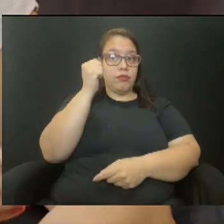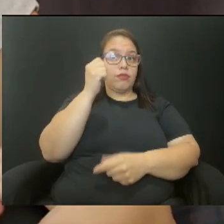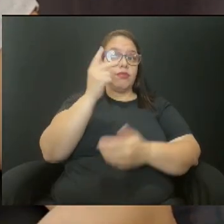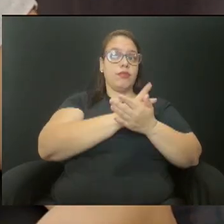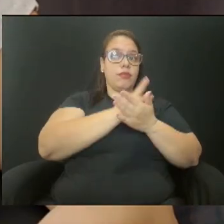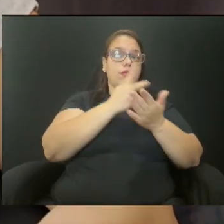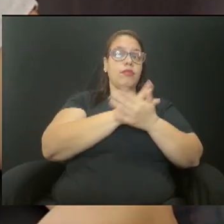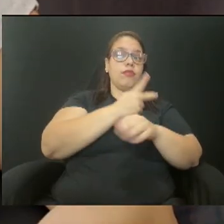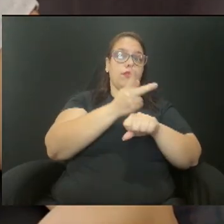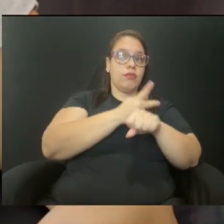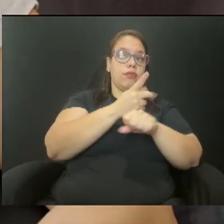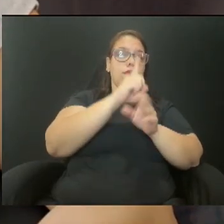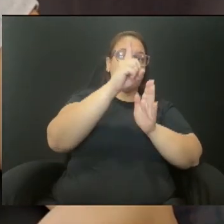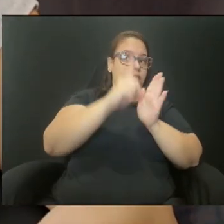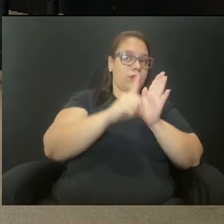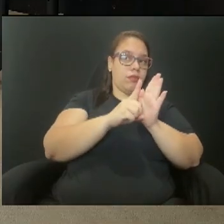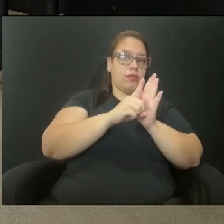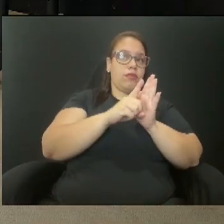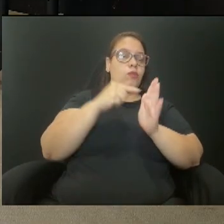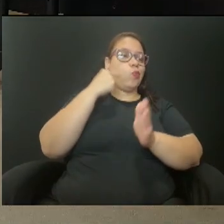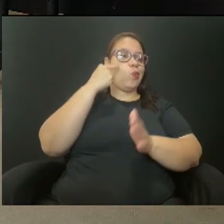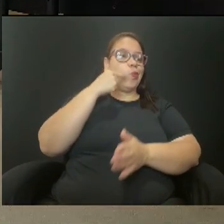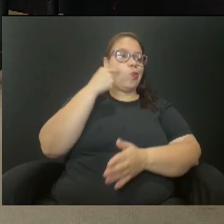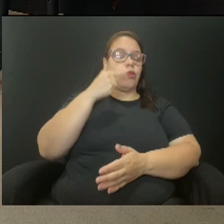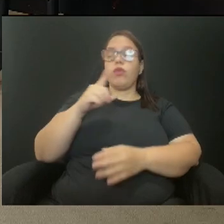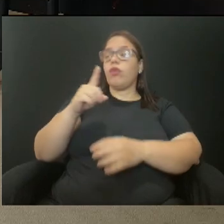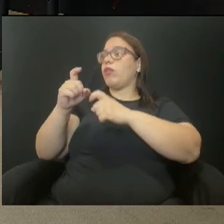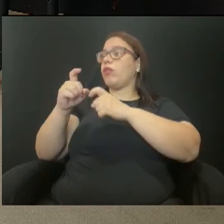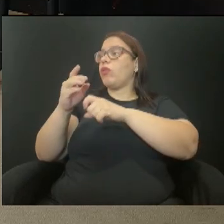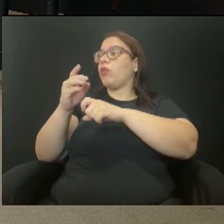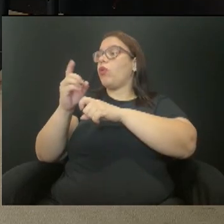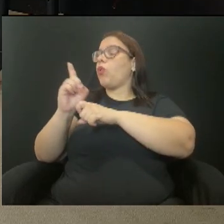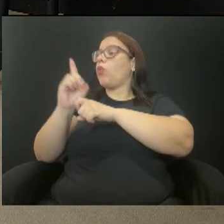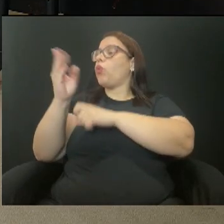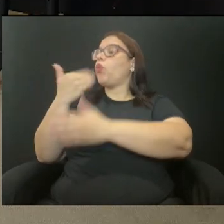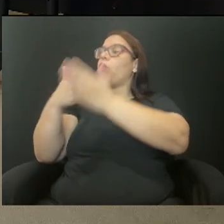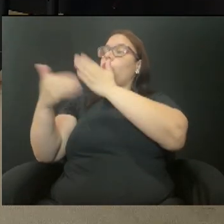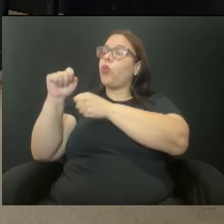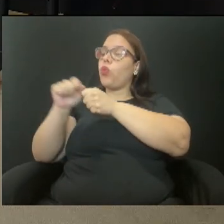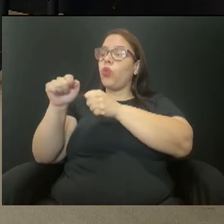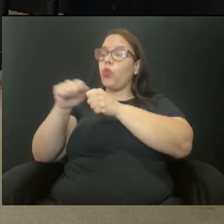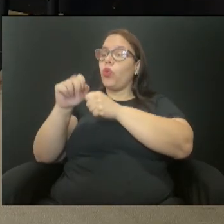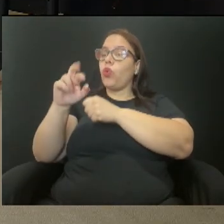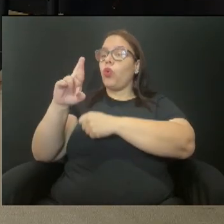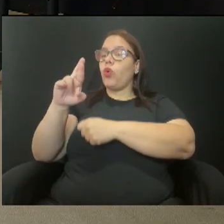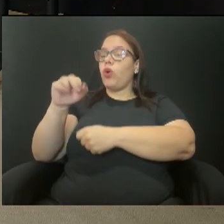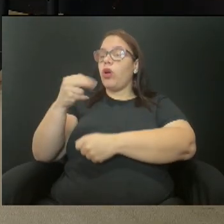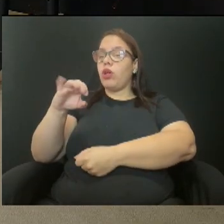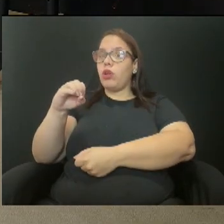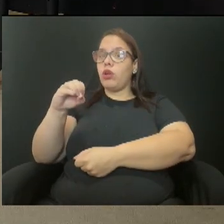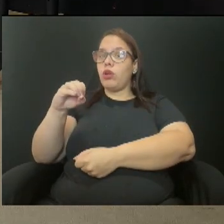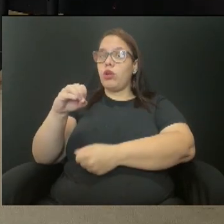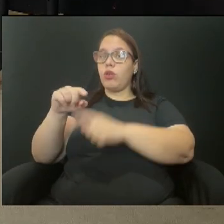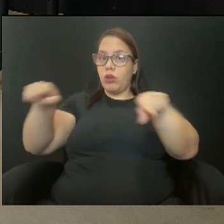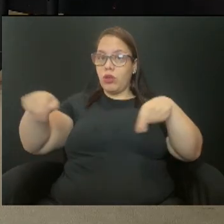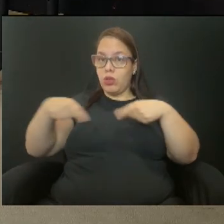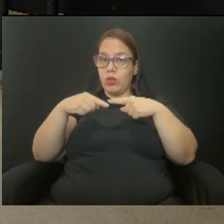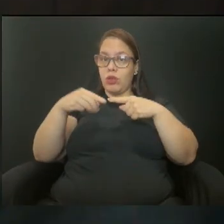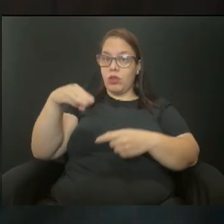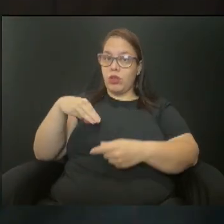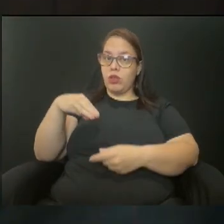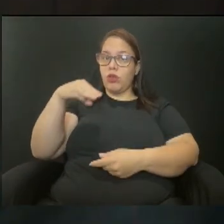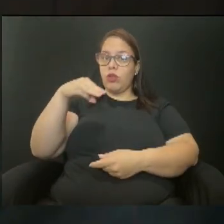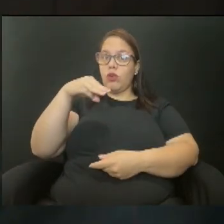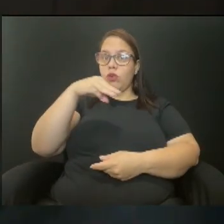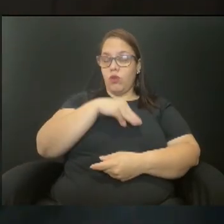direitos ali por meio de um advogado. Doutora, antigamente tinha muito de fazer essa rescisão no escritório do Ministério do Trabalho, né, que